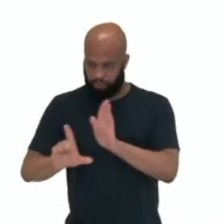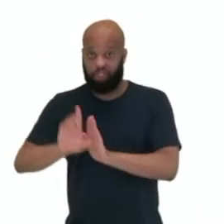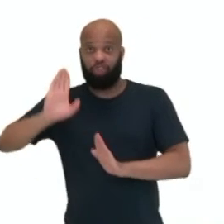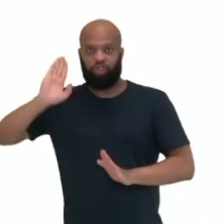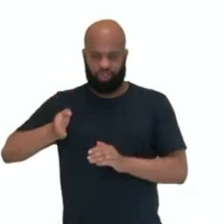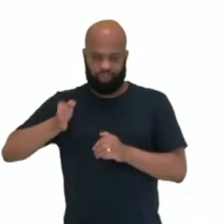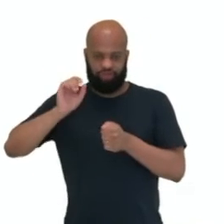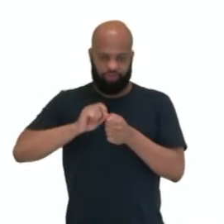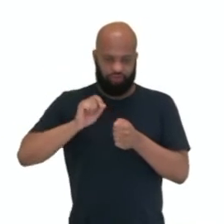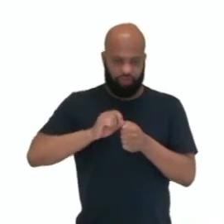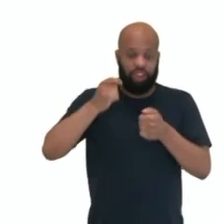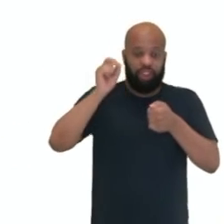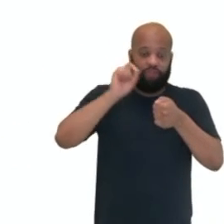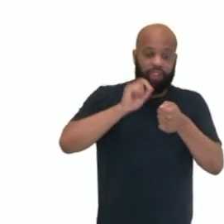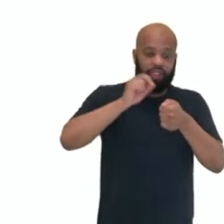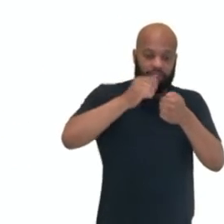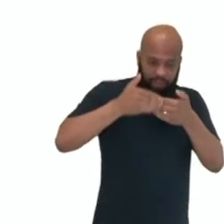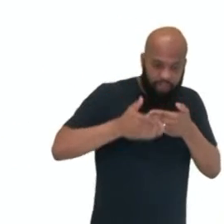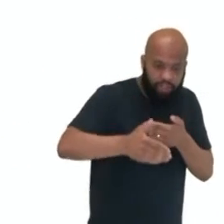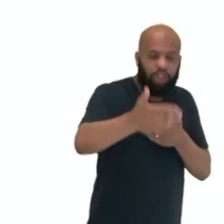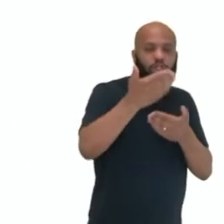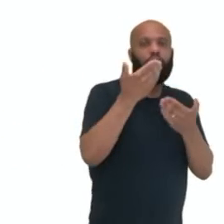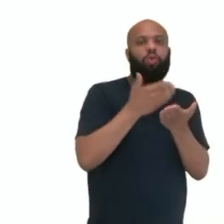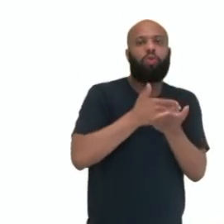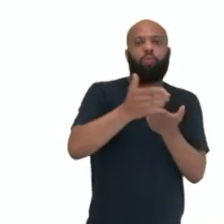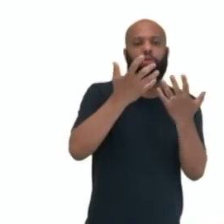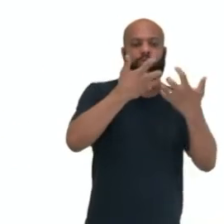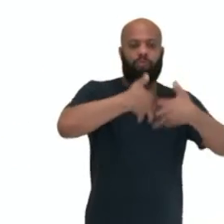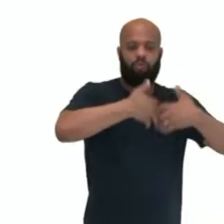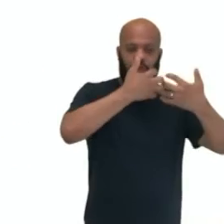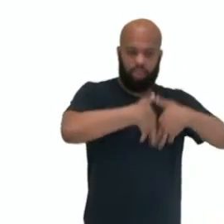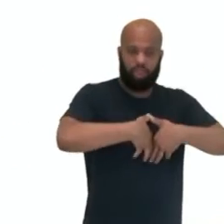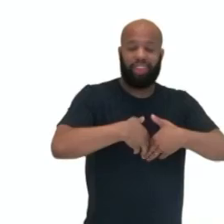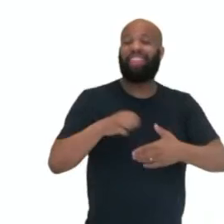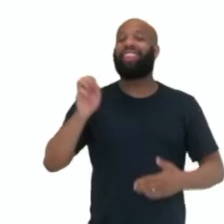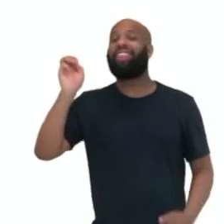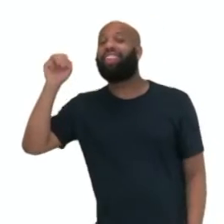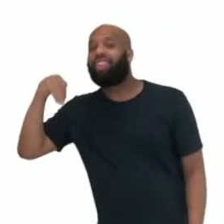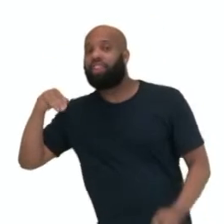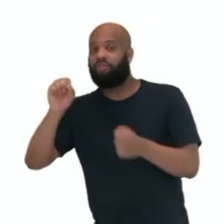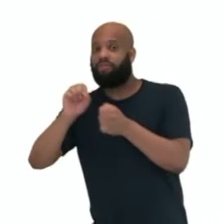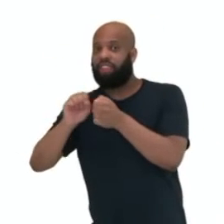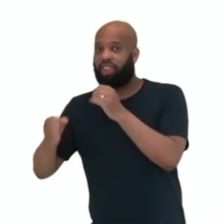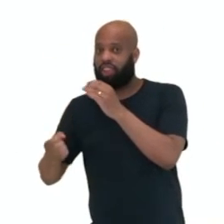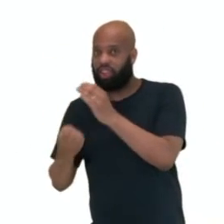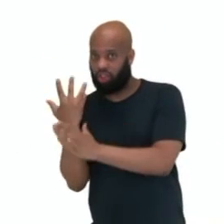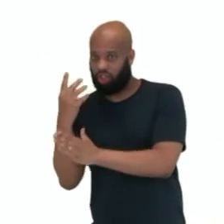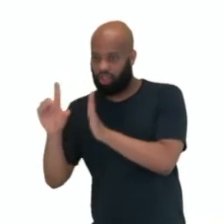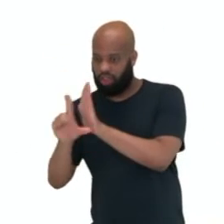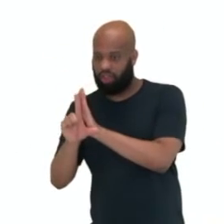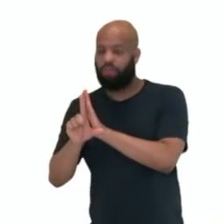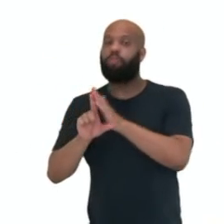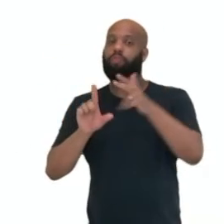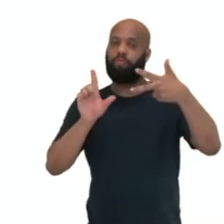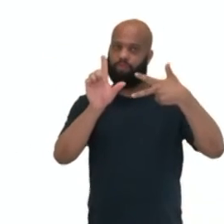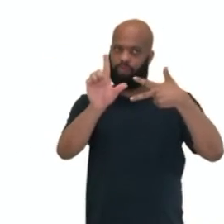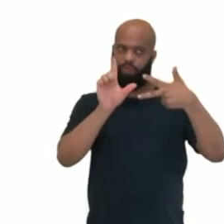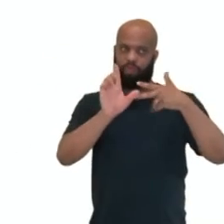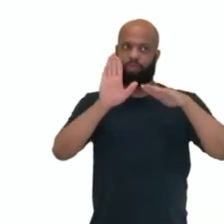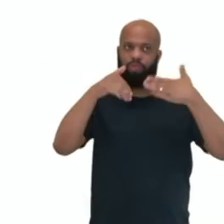implementar normas e decisões, ou seja, as leis elaboradas pelo legislativo. Basicamente, o executivo